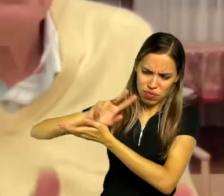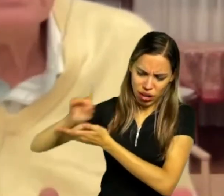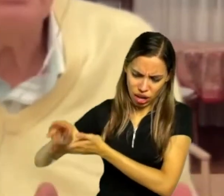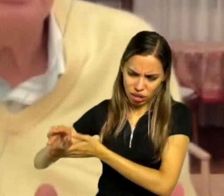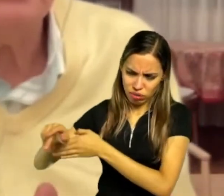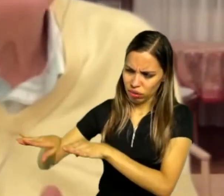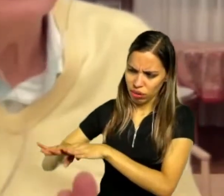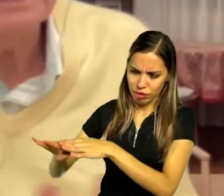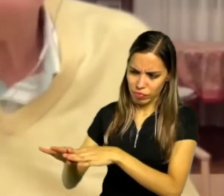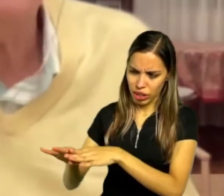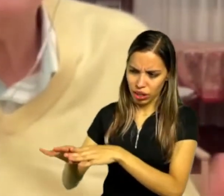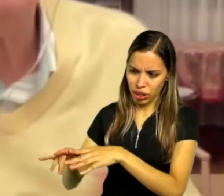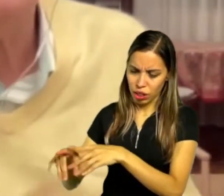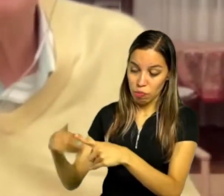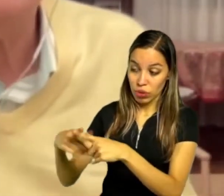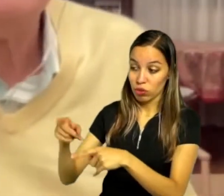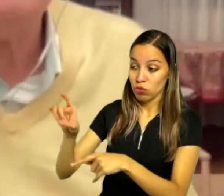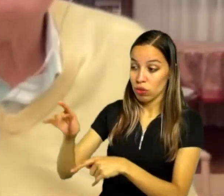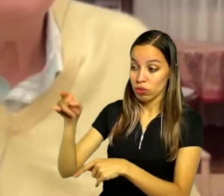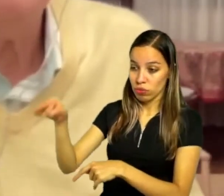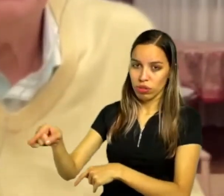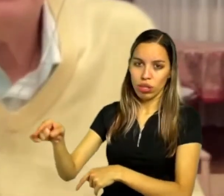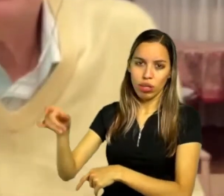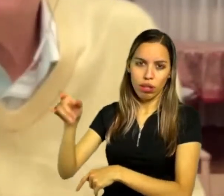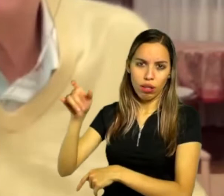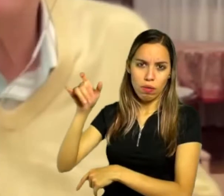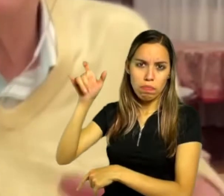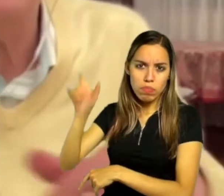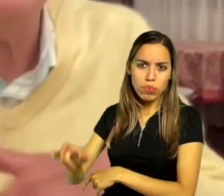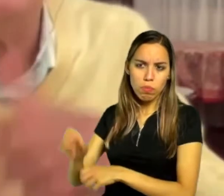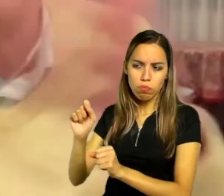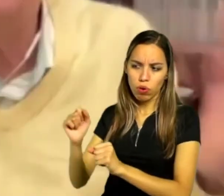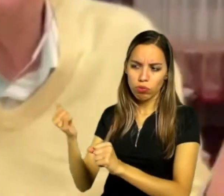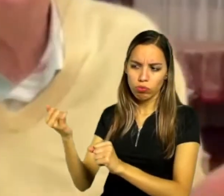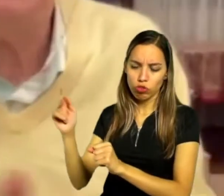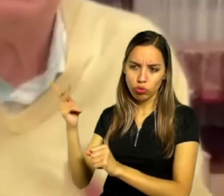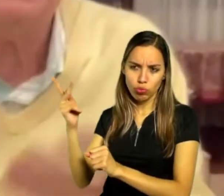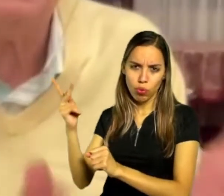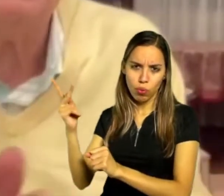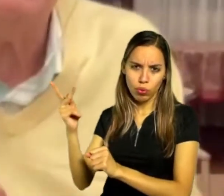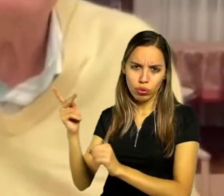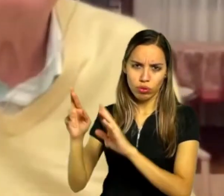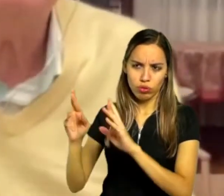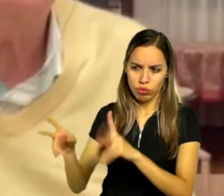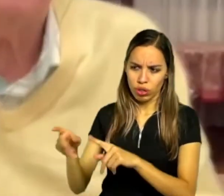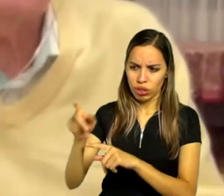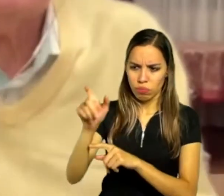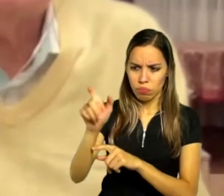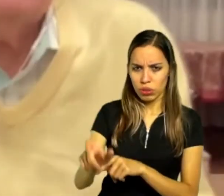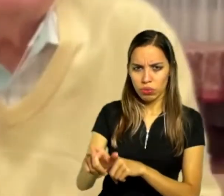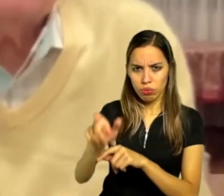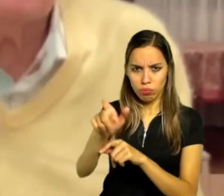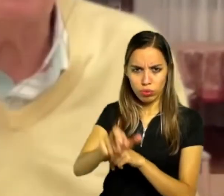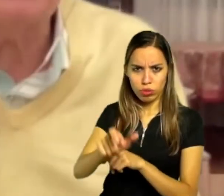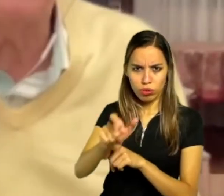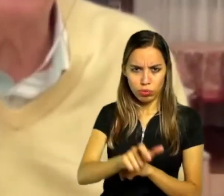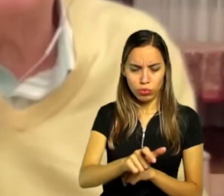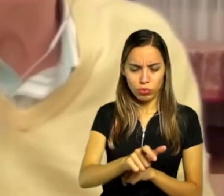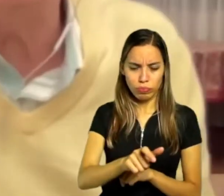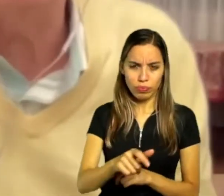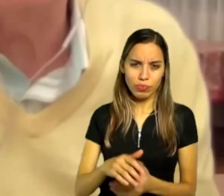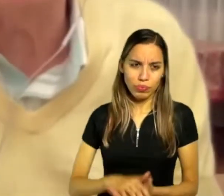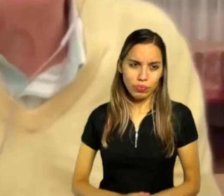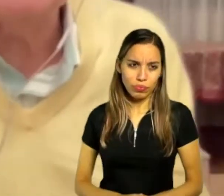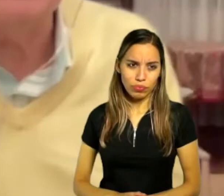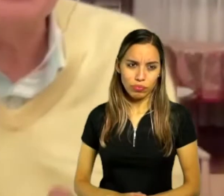Histórias que só você pode contar vão ter interesse. Eu acho que outros poderão contar também, essas não... Por que lerão a sua se você